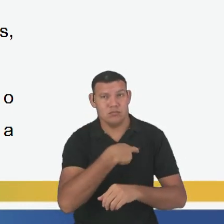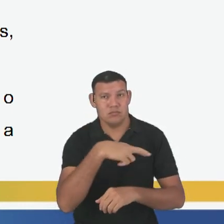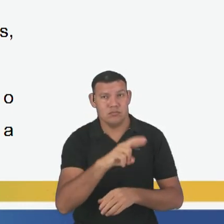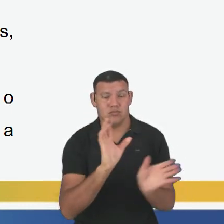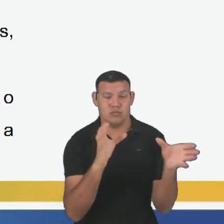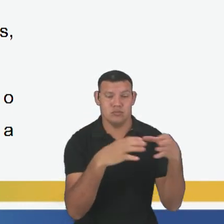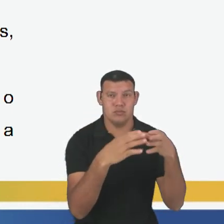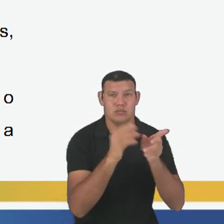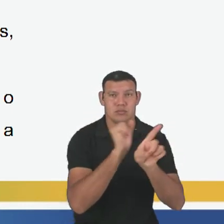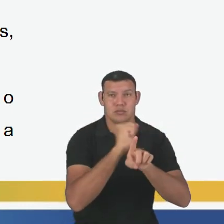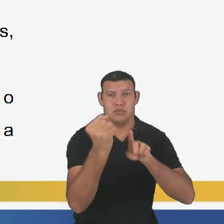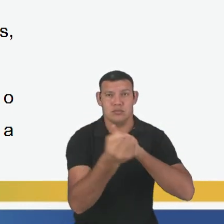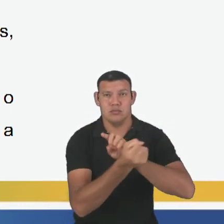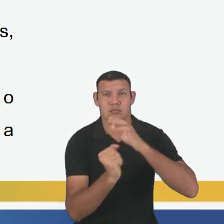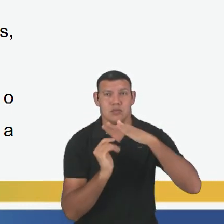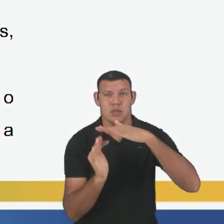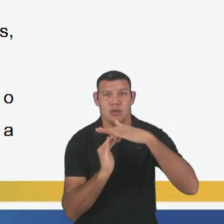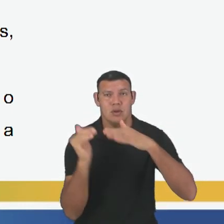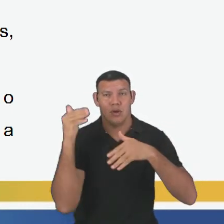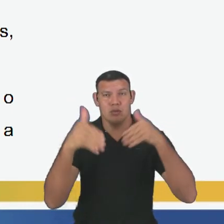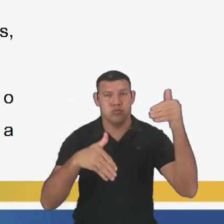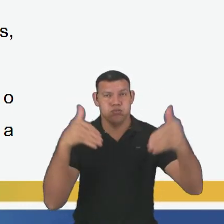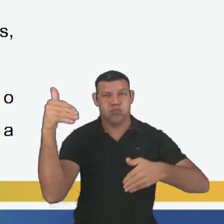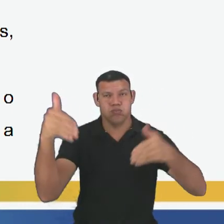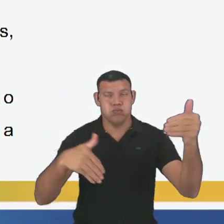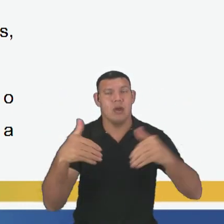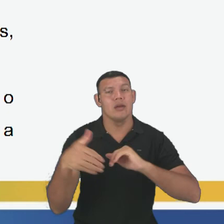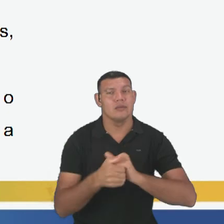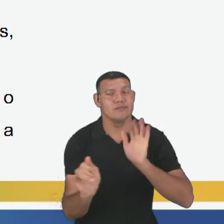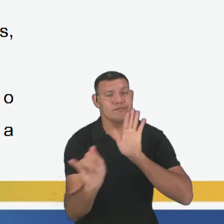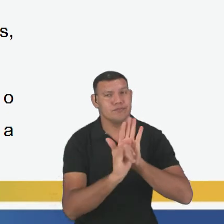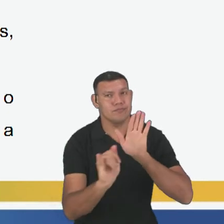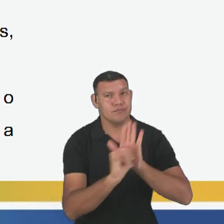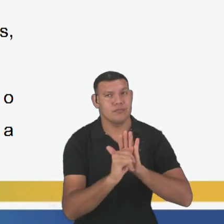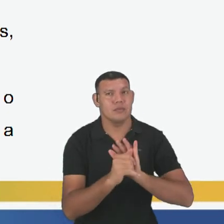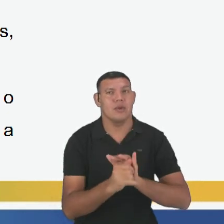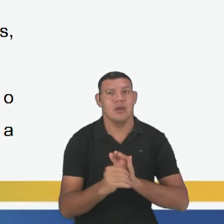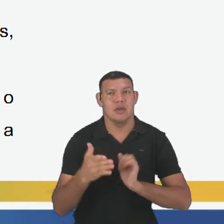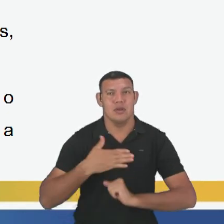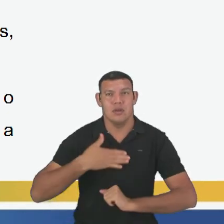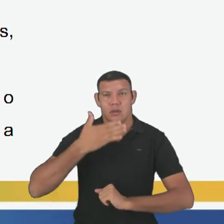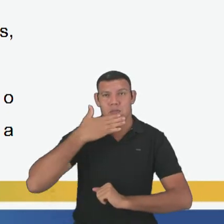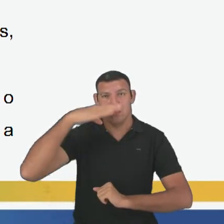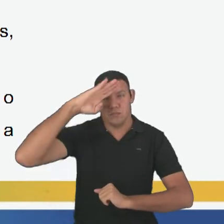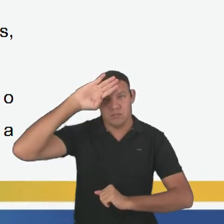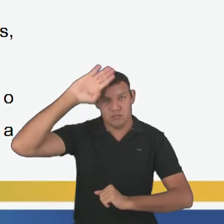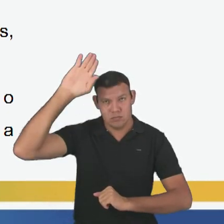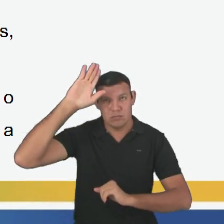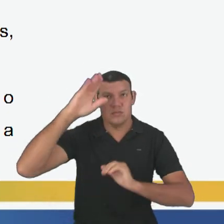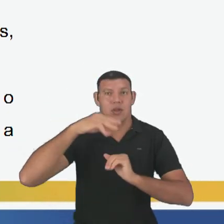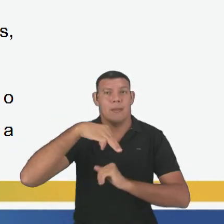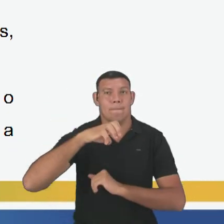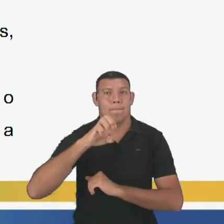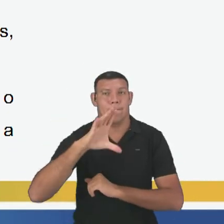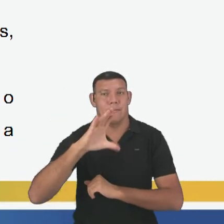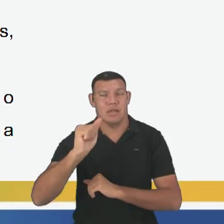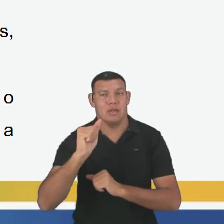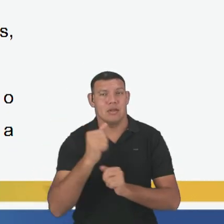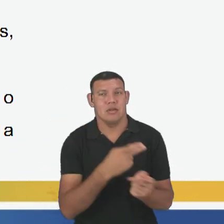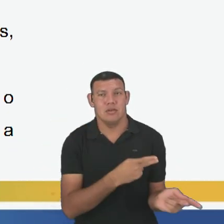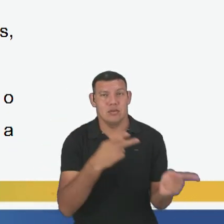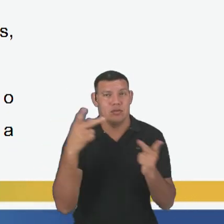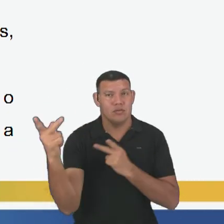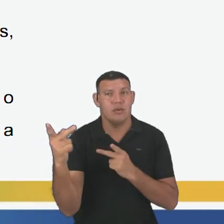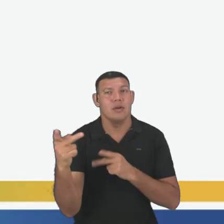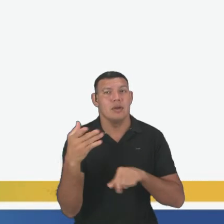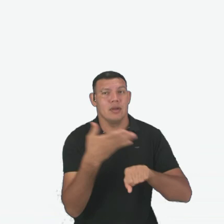grupos sociais que migram para outro local com o qual se identificam, como os muçulmanos que migram para Meca a fim de facilitar a